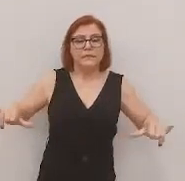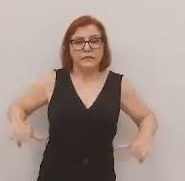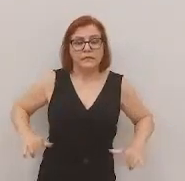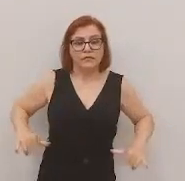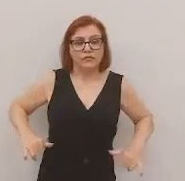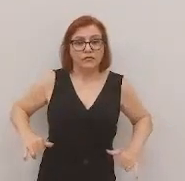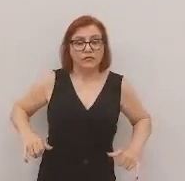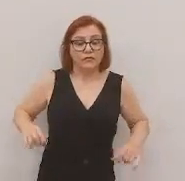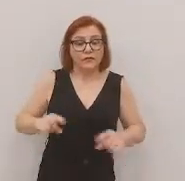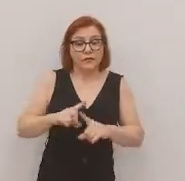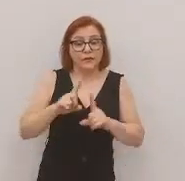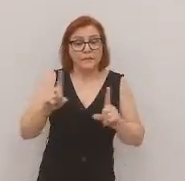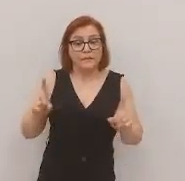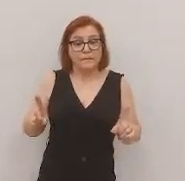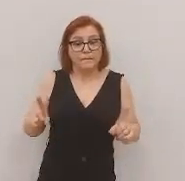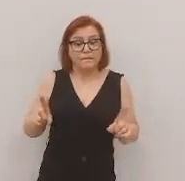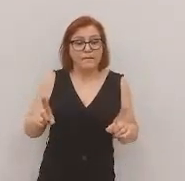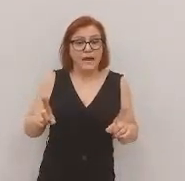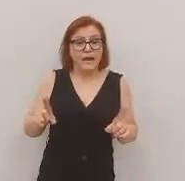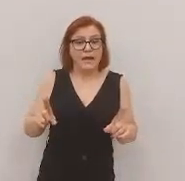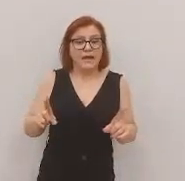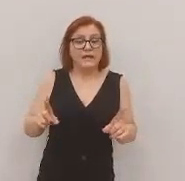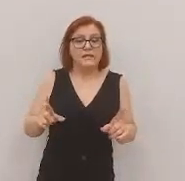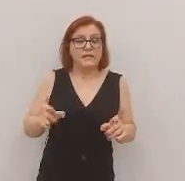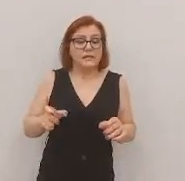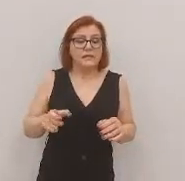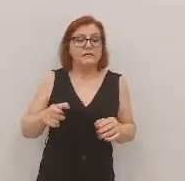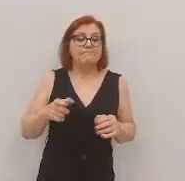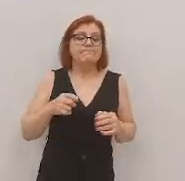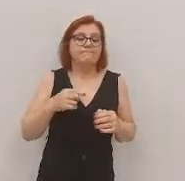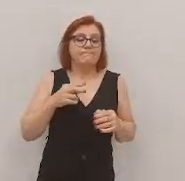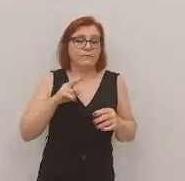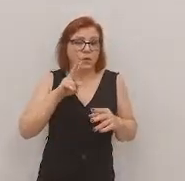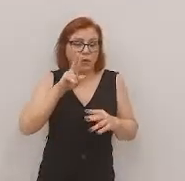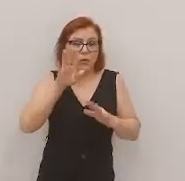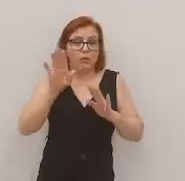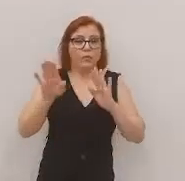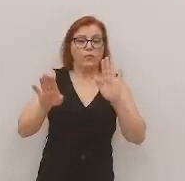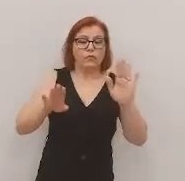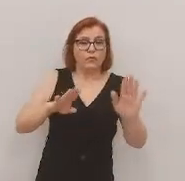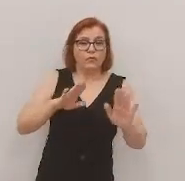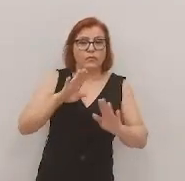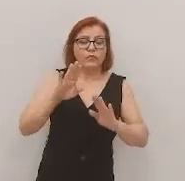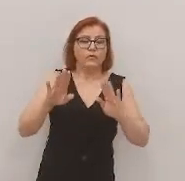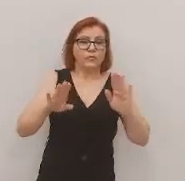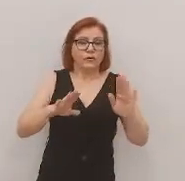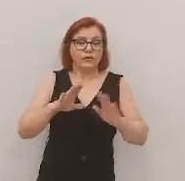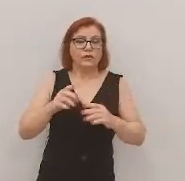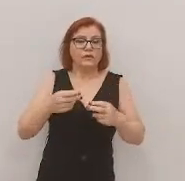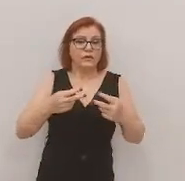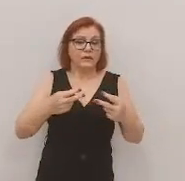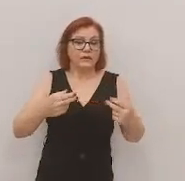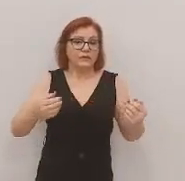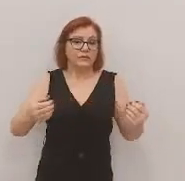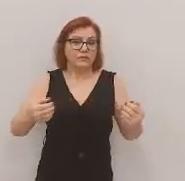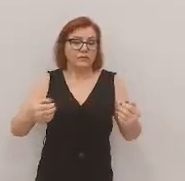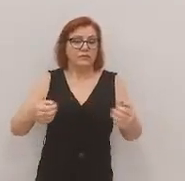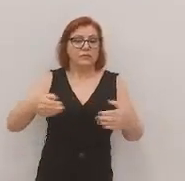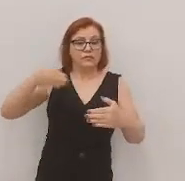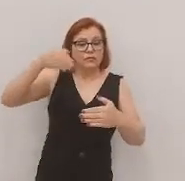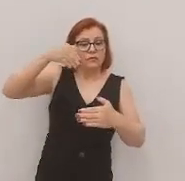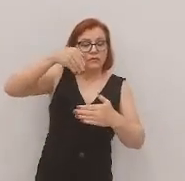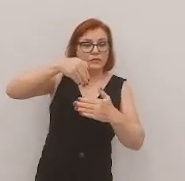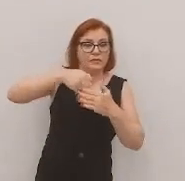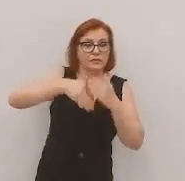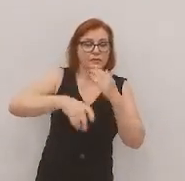Mas brecha é algo que Satanás, ele entra por ali para nos